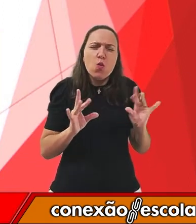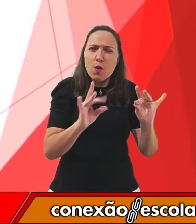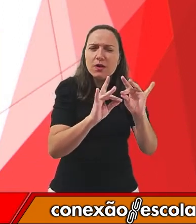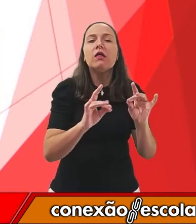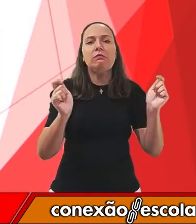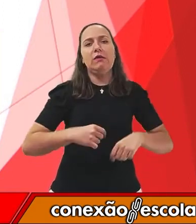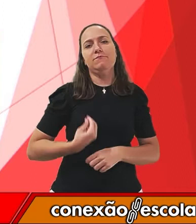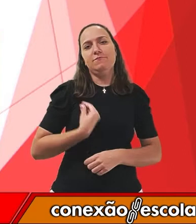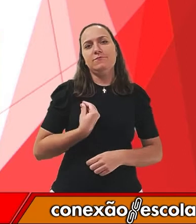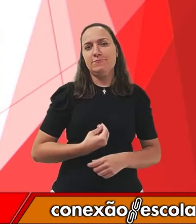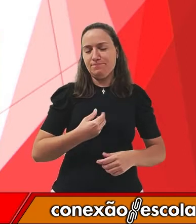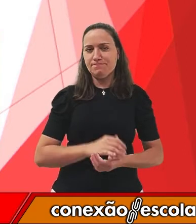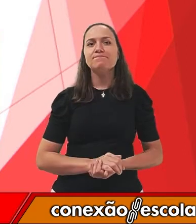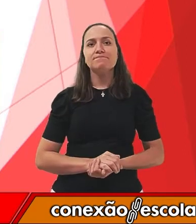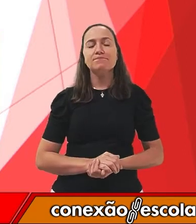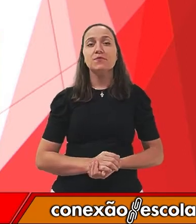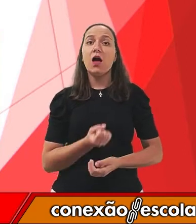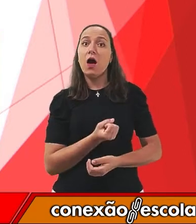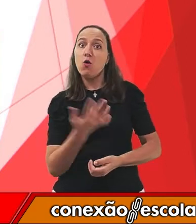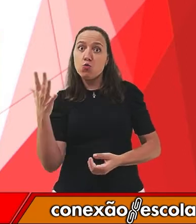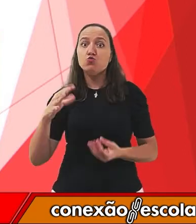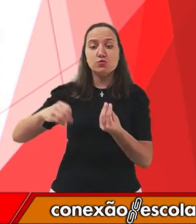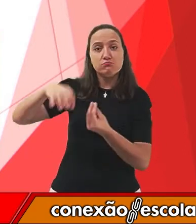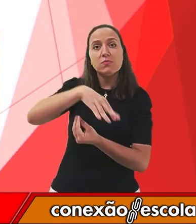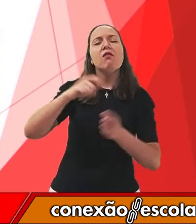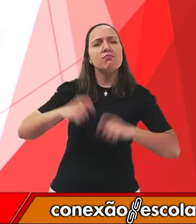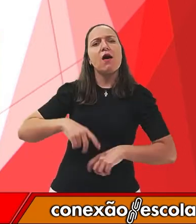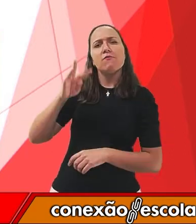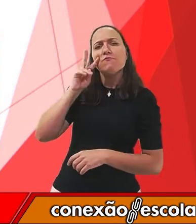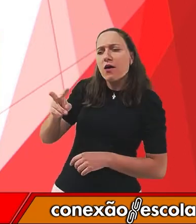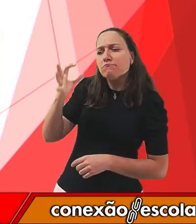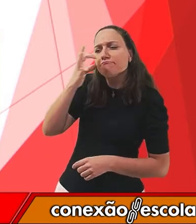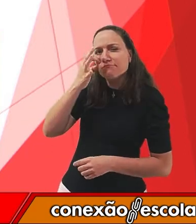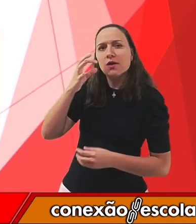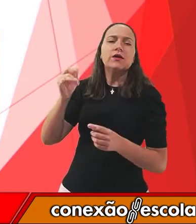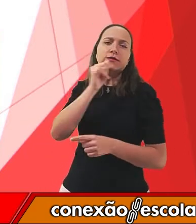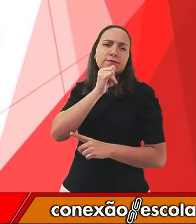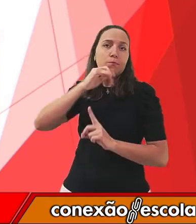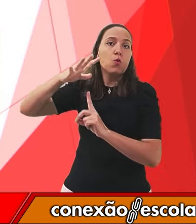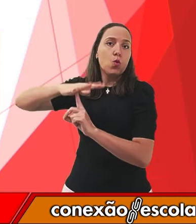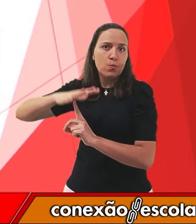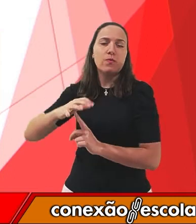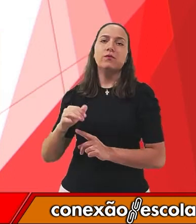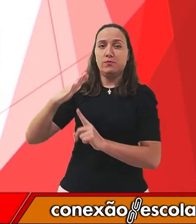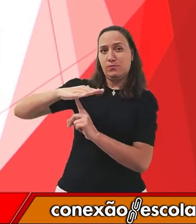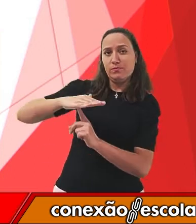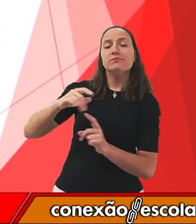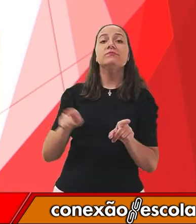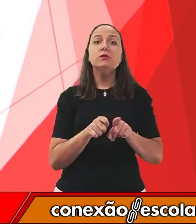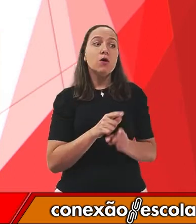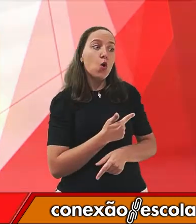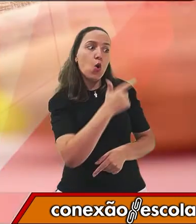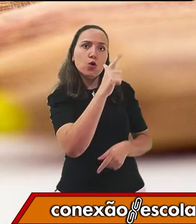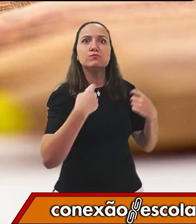sobreviver. Alguns deles podem ser vistos a olho nu, como os cogumelos, e outros são vistos somente